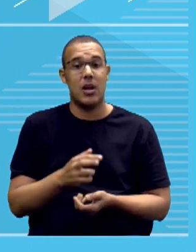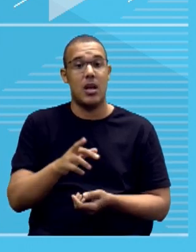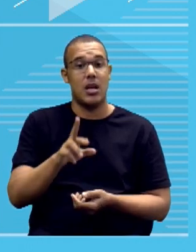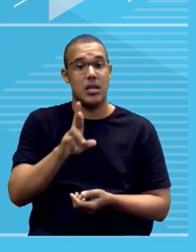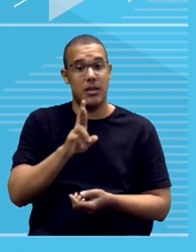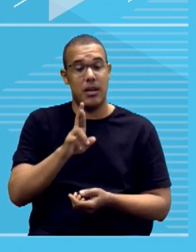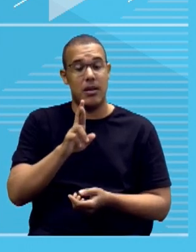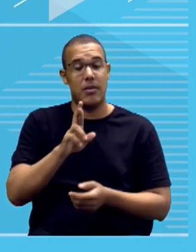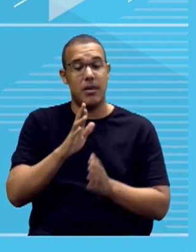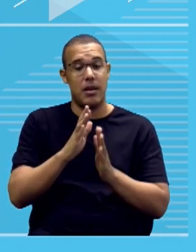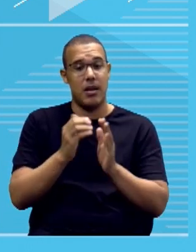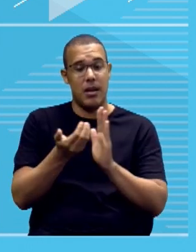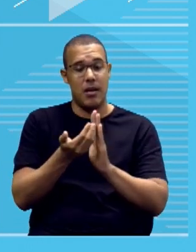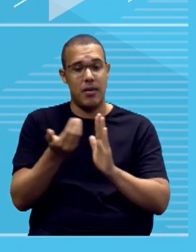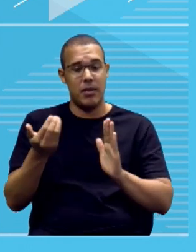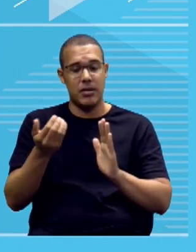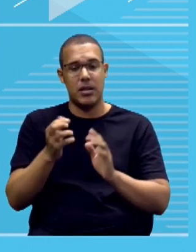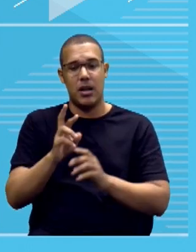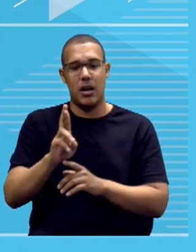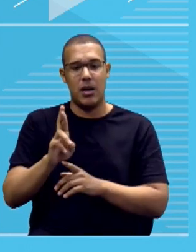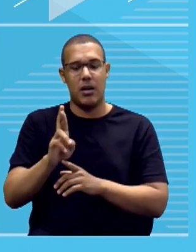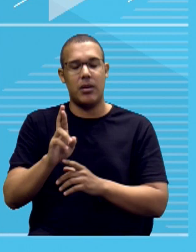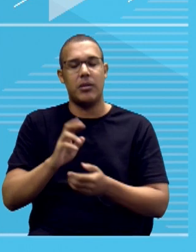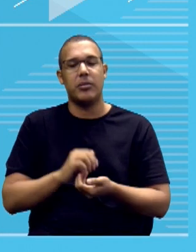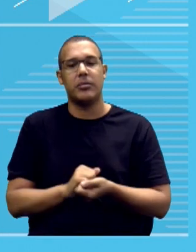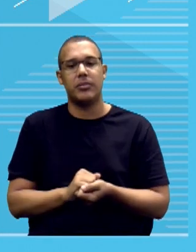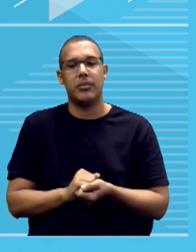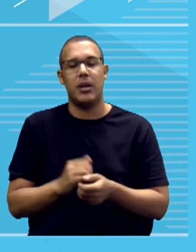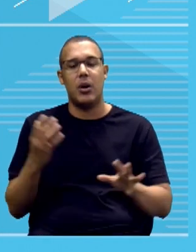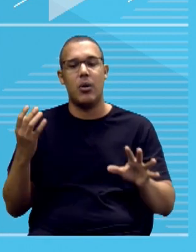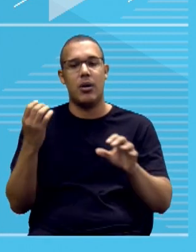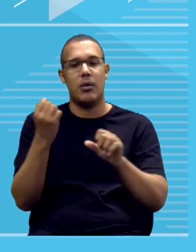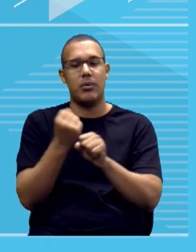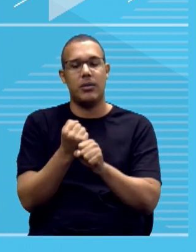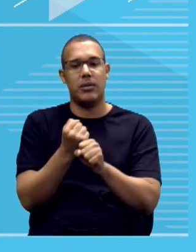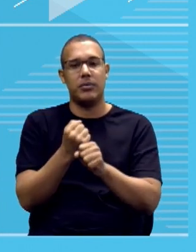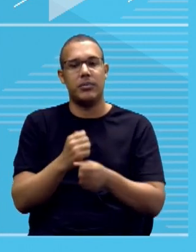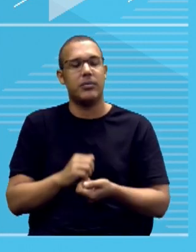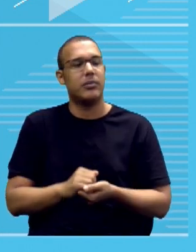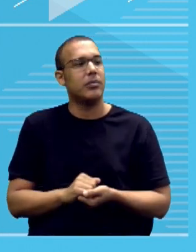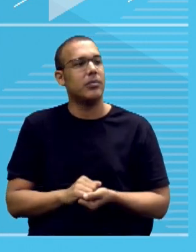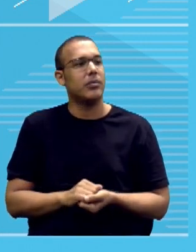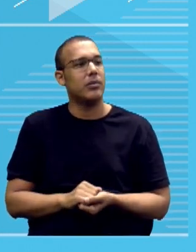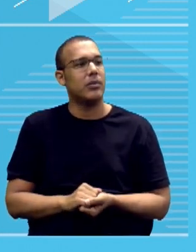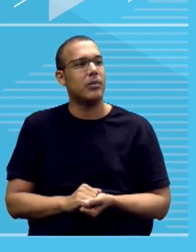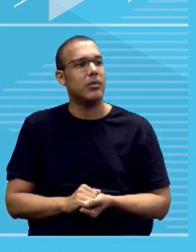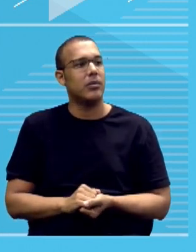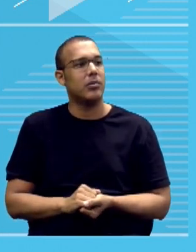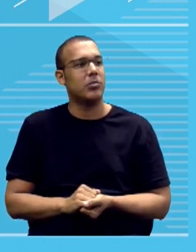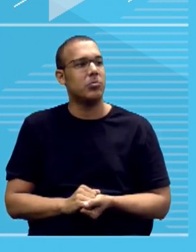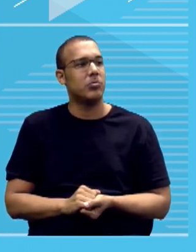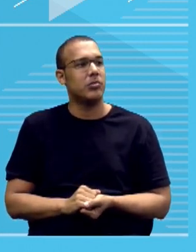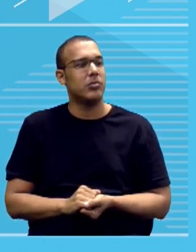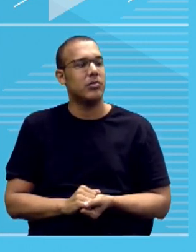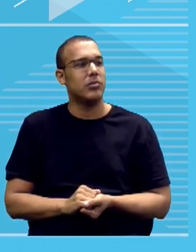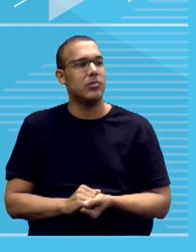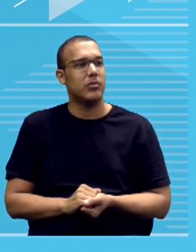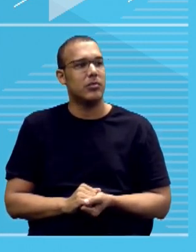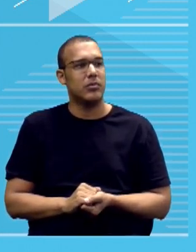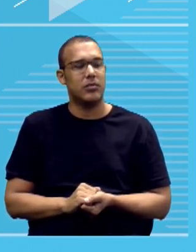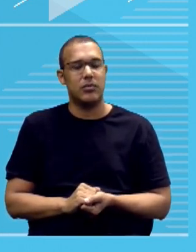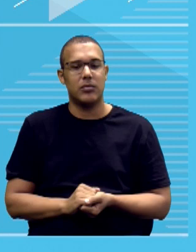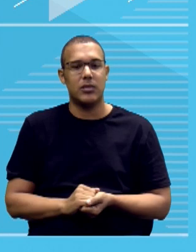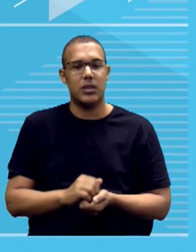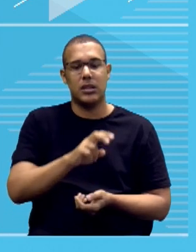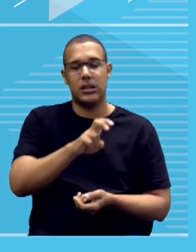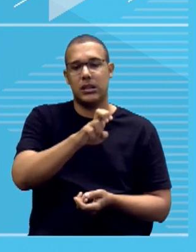ele sozinho para que eu possa calcular ele, certo? Então, quem seria a minha resistência? Seria 50